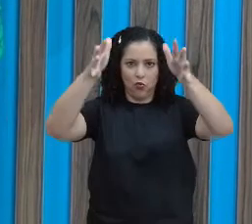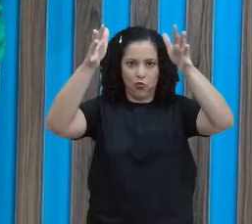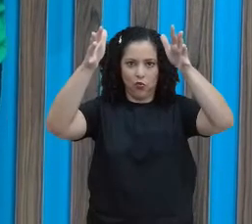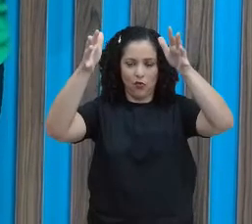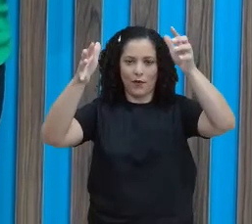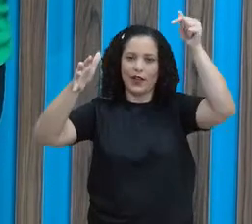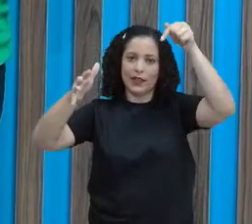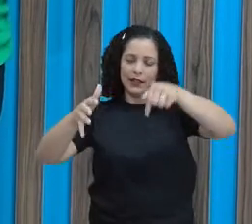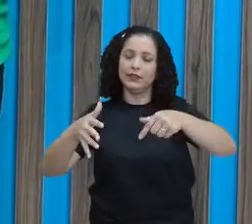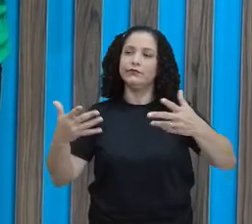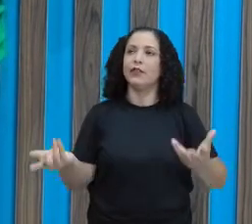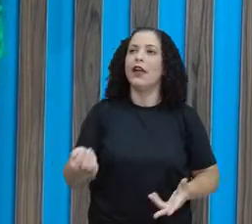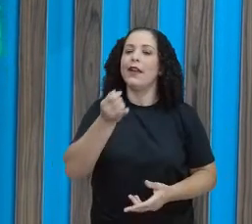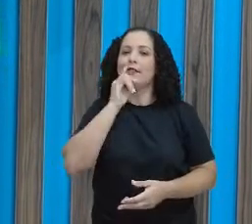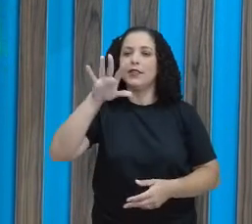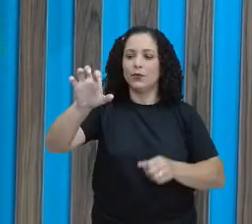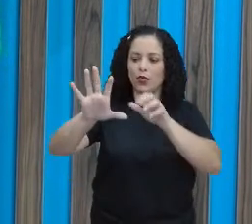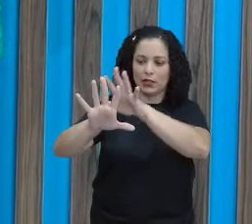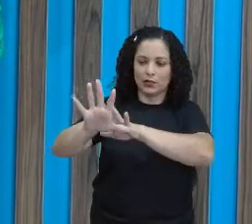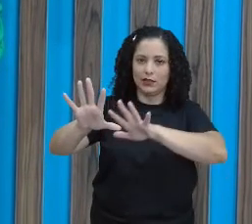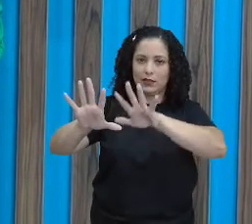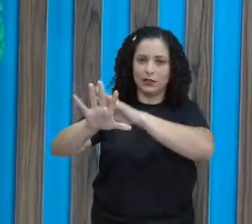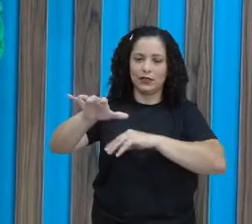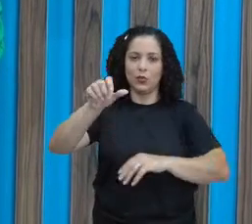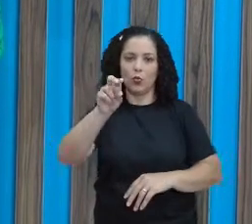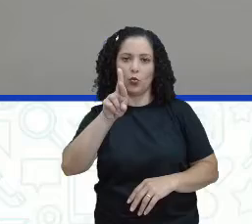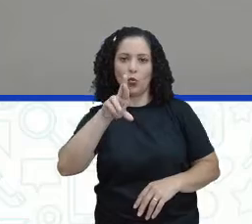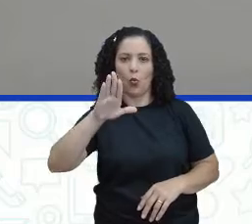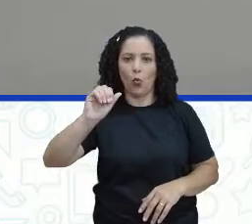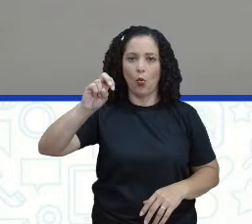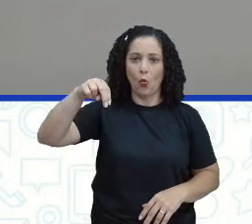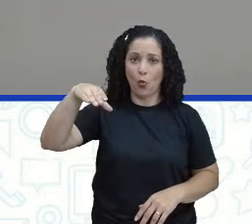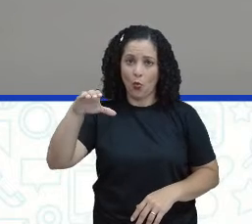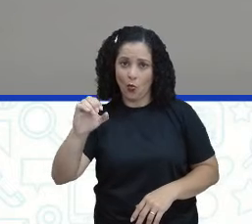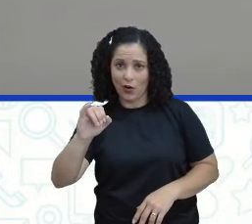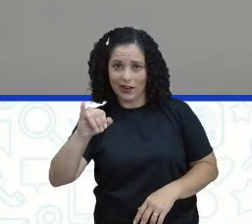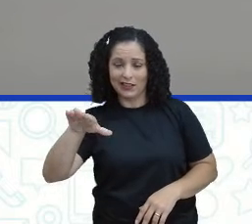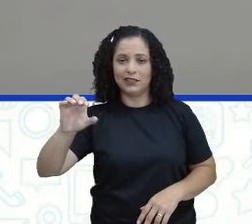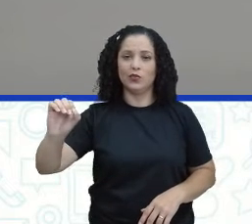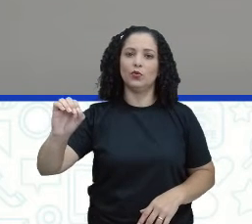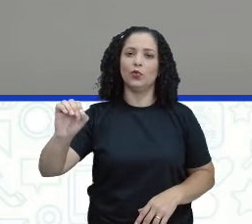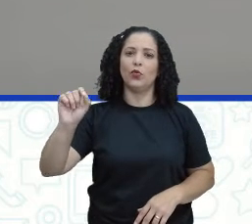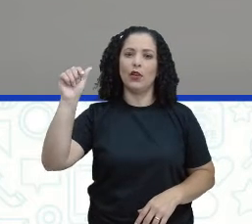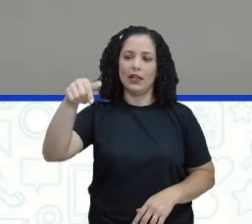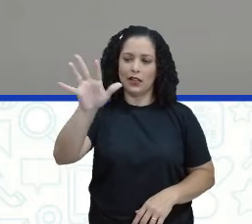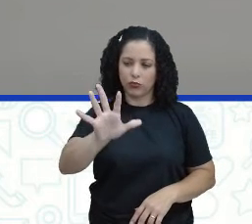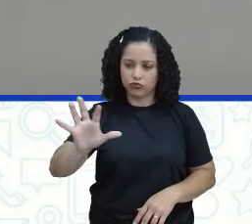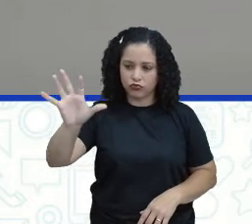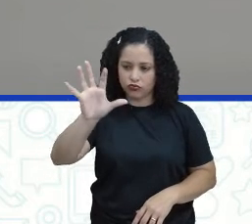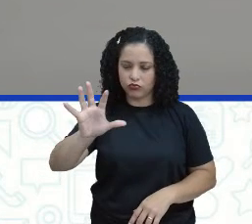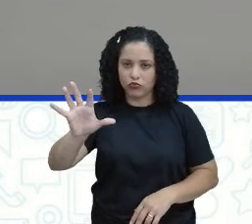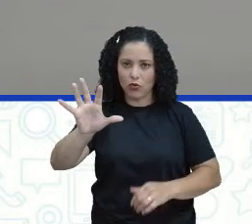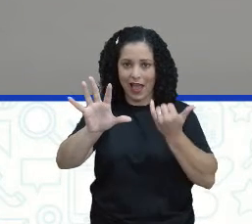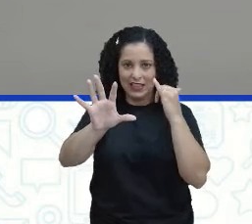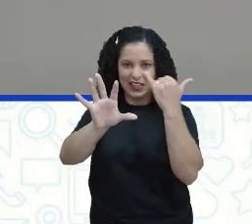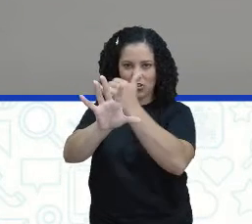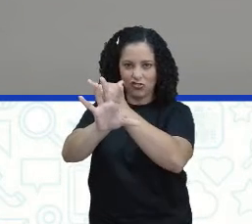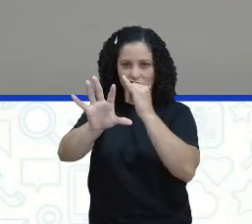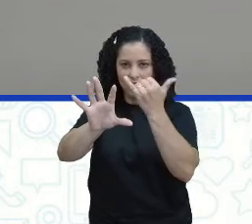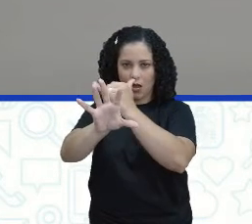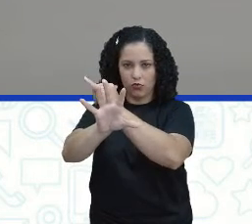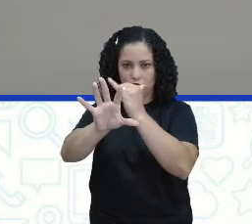urânio, esse átomo aí seja um átomo de urânio. E esse átomo de urânio, ele está concentrando essa energia no núcleo, né? Ou